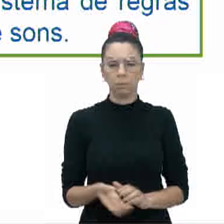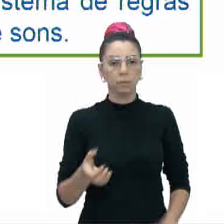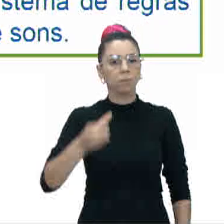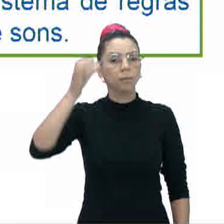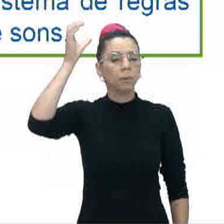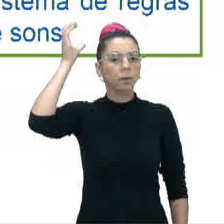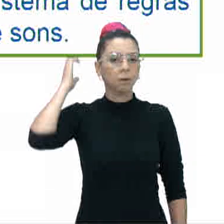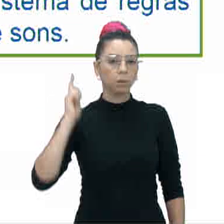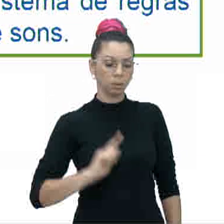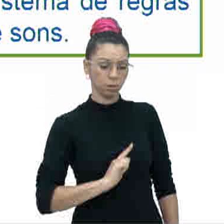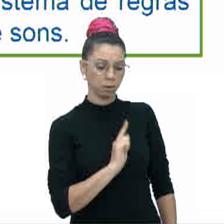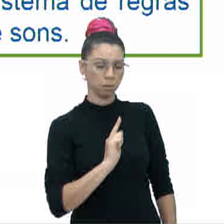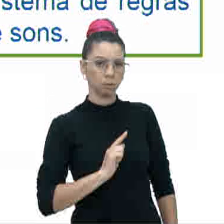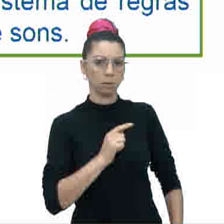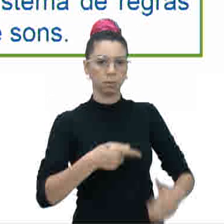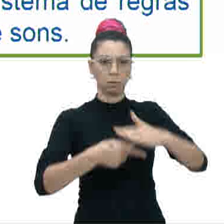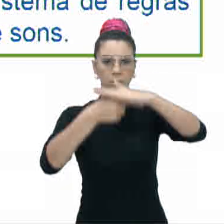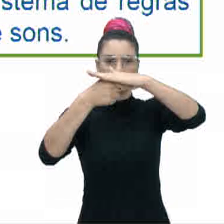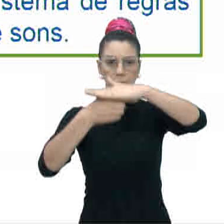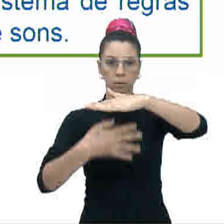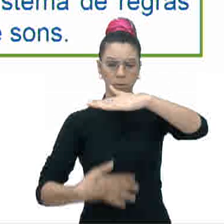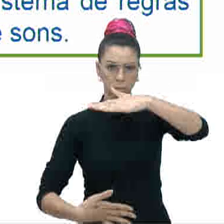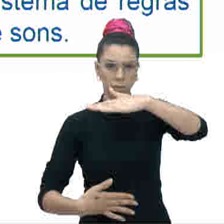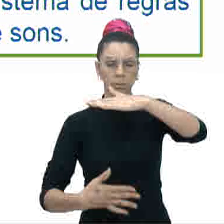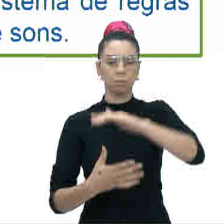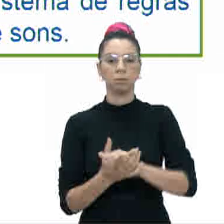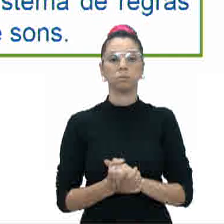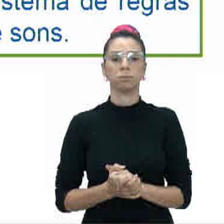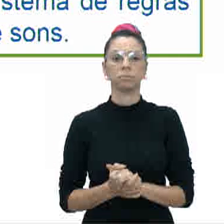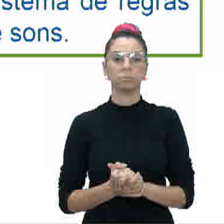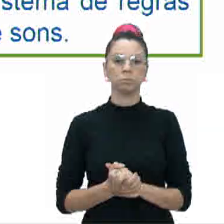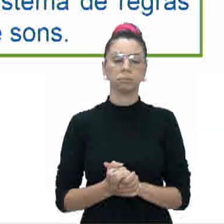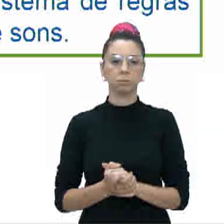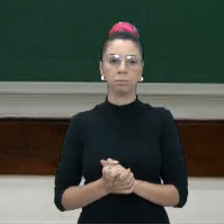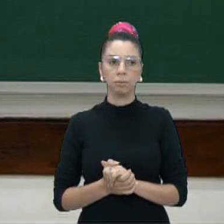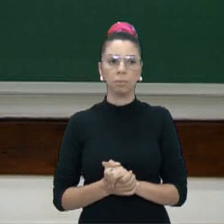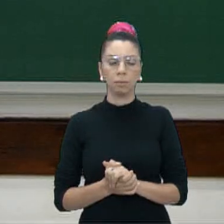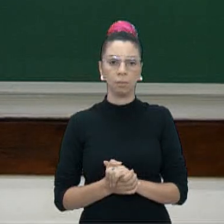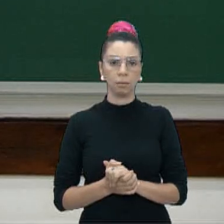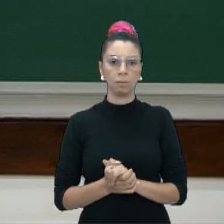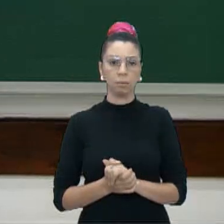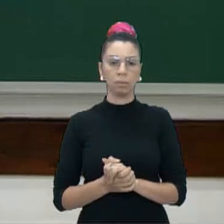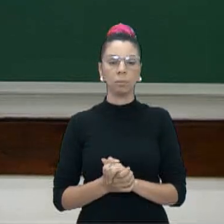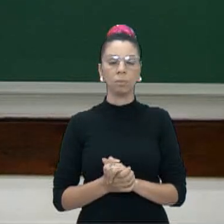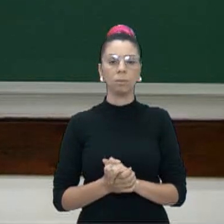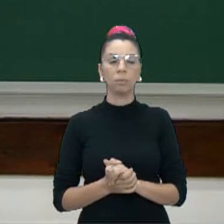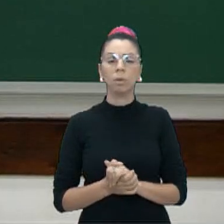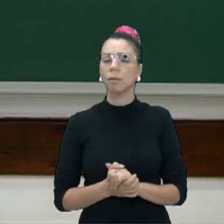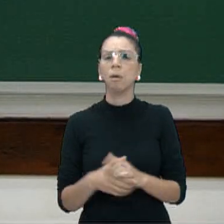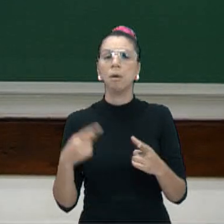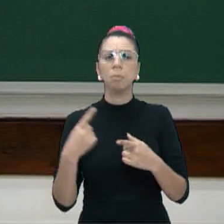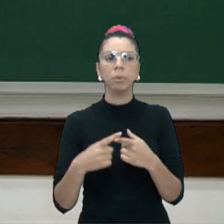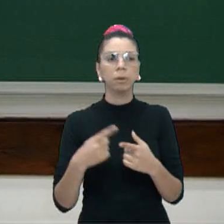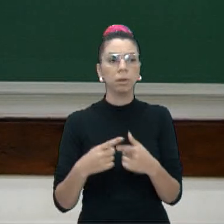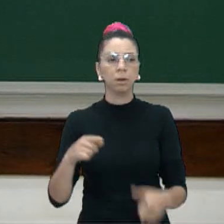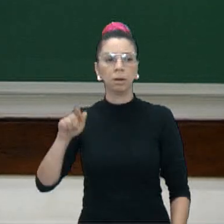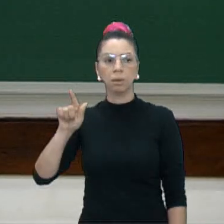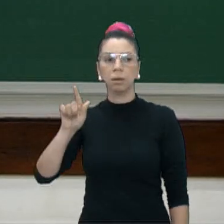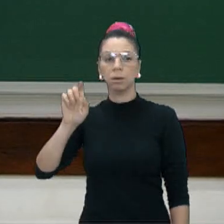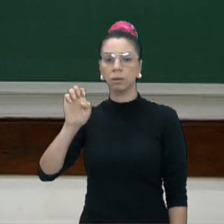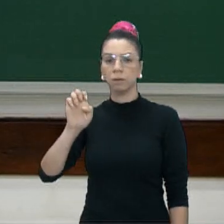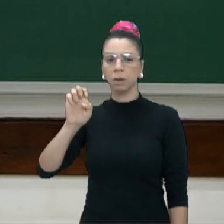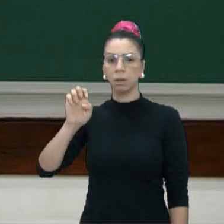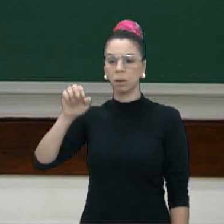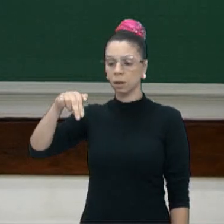Chomsky e a gramática generativa ou gerativa. Mais uma vez retomando, por que generativa ou